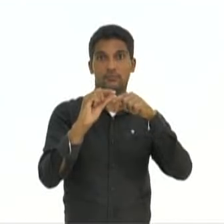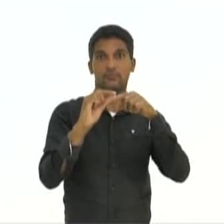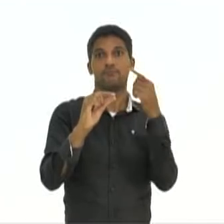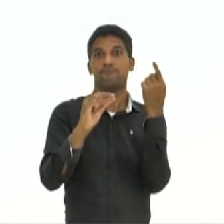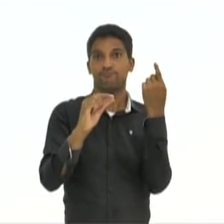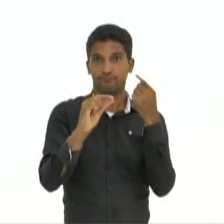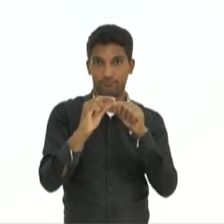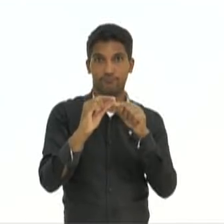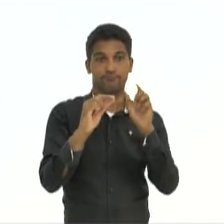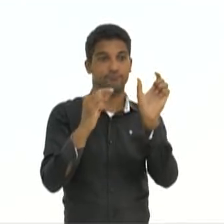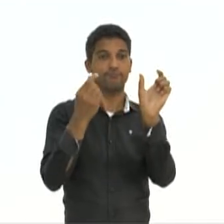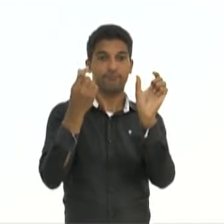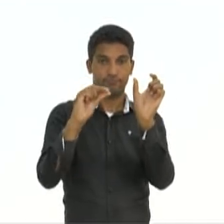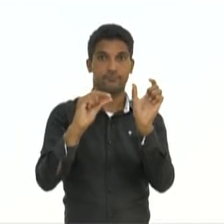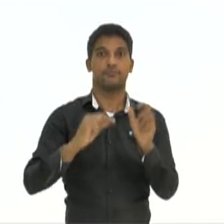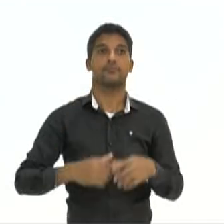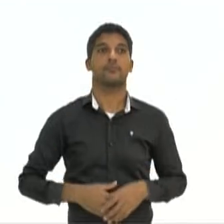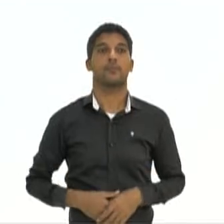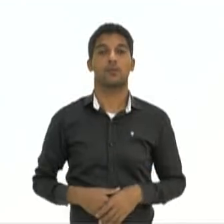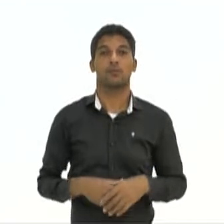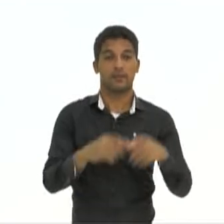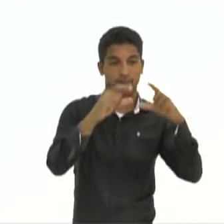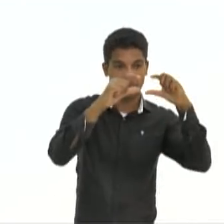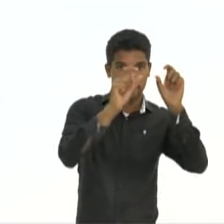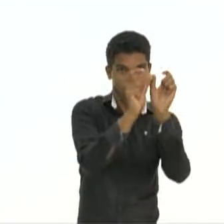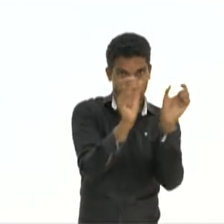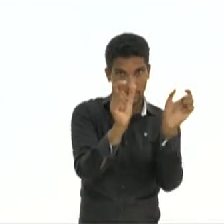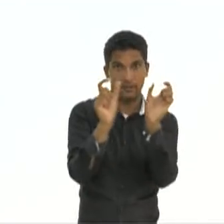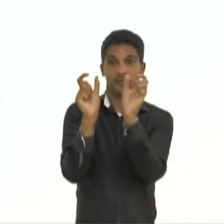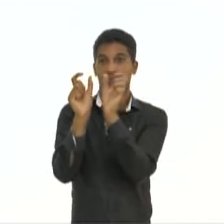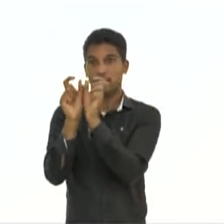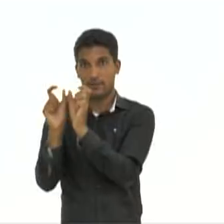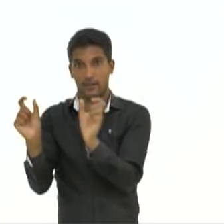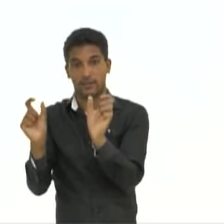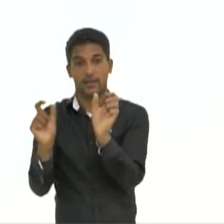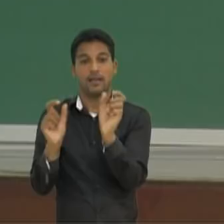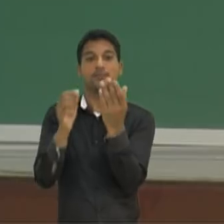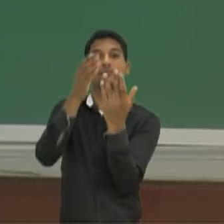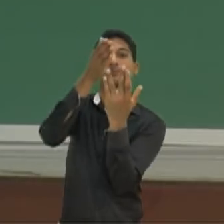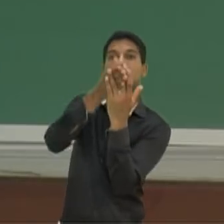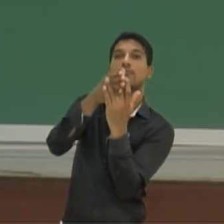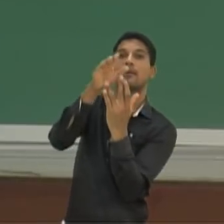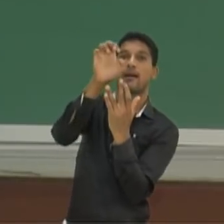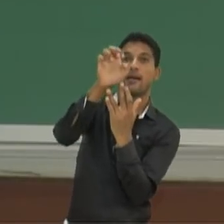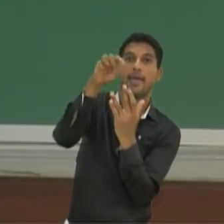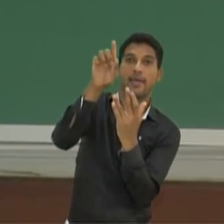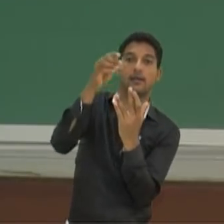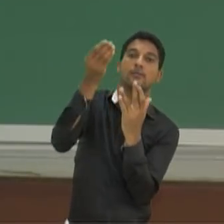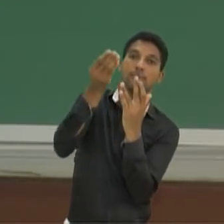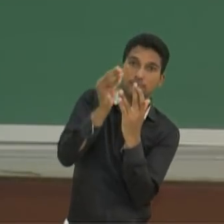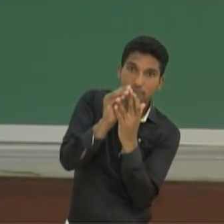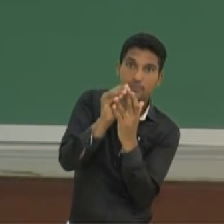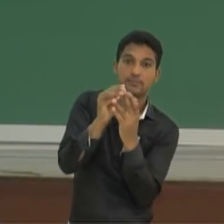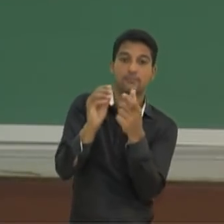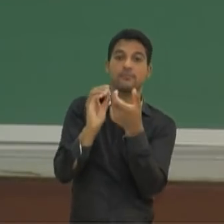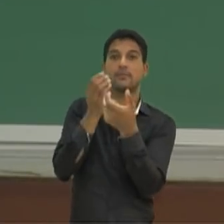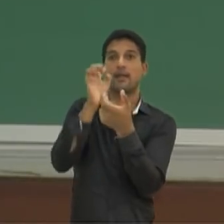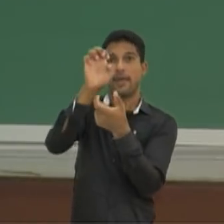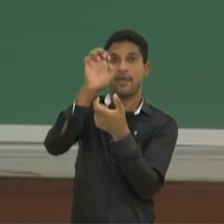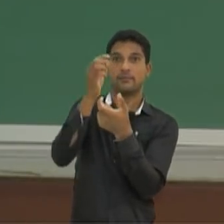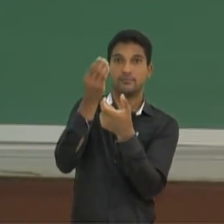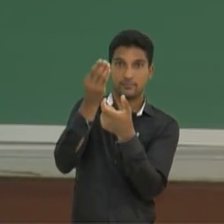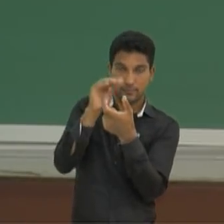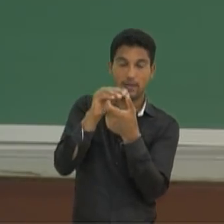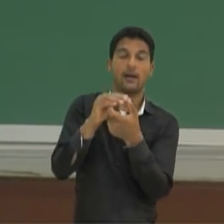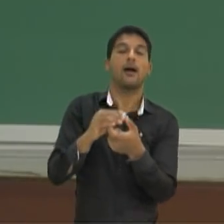de soma das qualidades, né, entre as opções, né? Então ela é bem exigente com relação a isso, né?